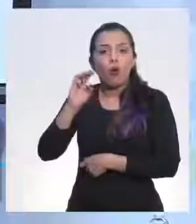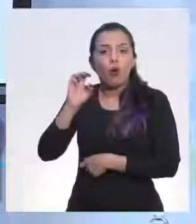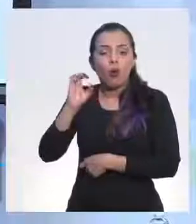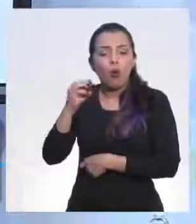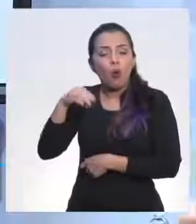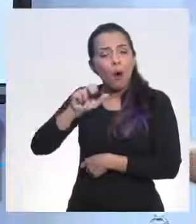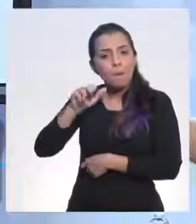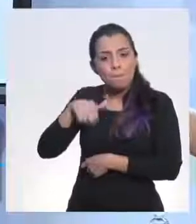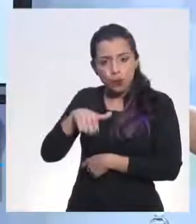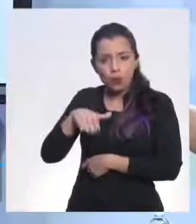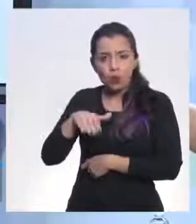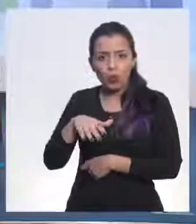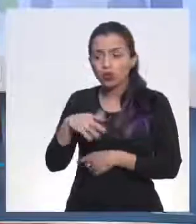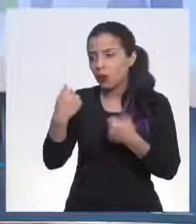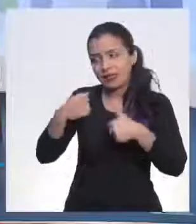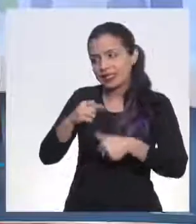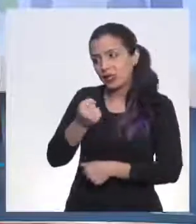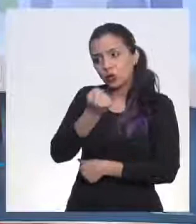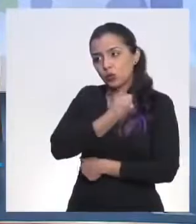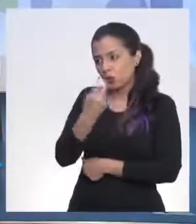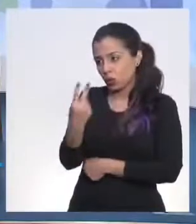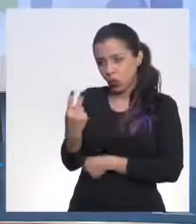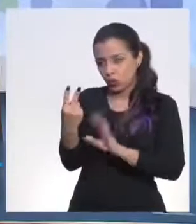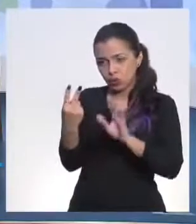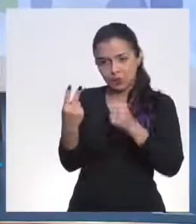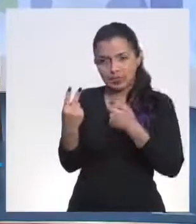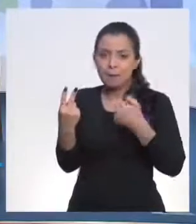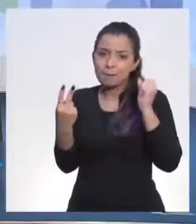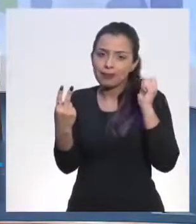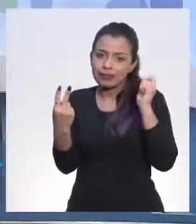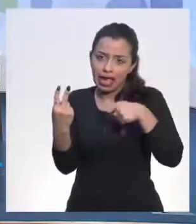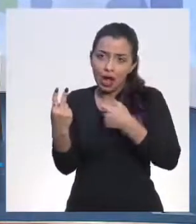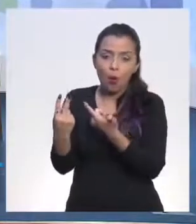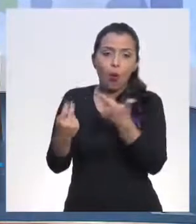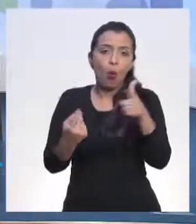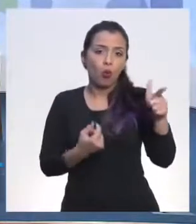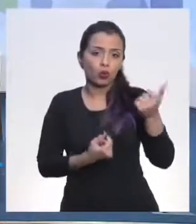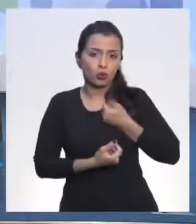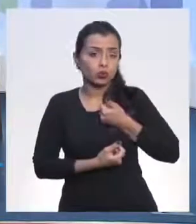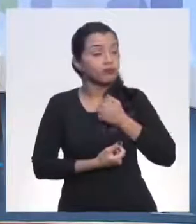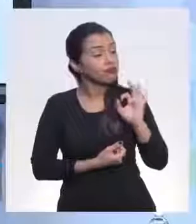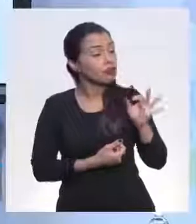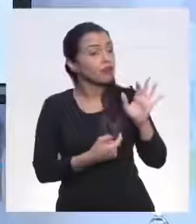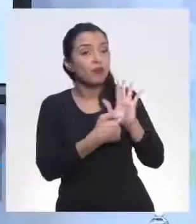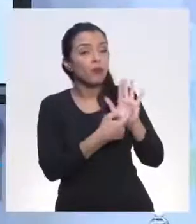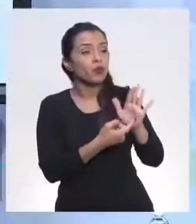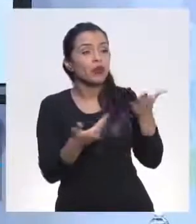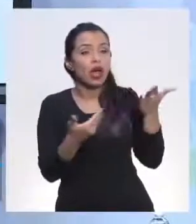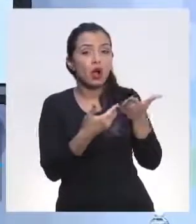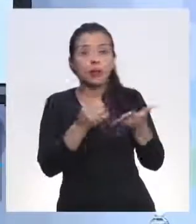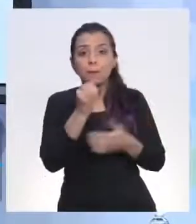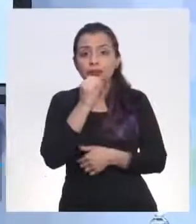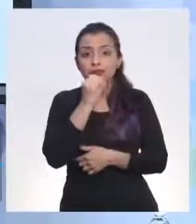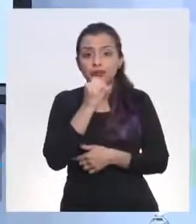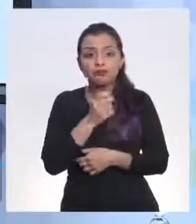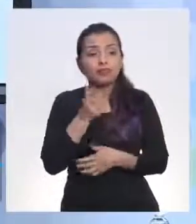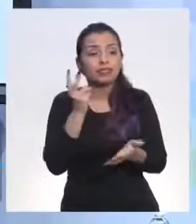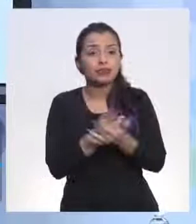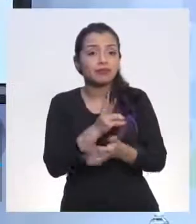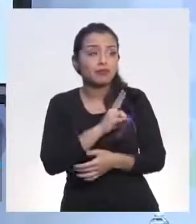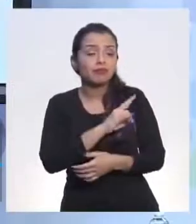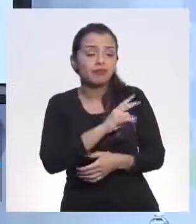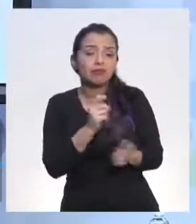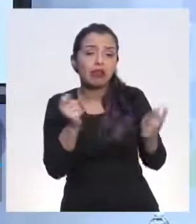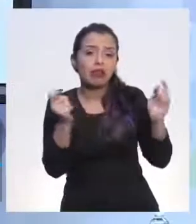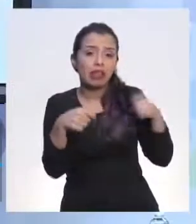isso mesmo. Que não precisa necessariamente ser 2. Não, que eu vou apresentar agora para vocês. Eu posso dividir por um outro fator, no caso, por